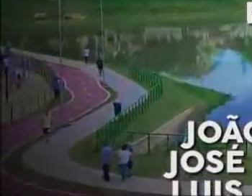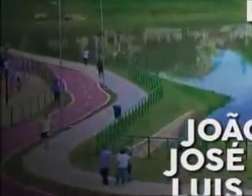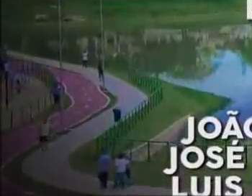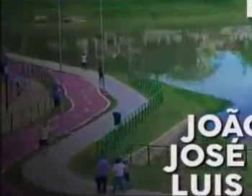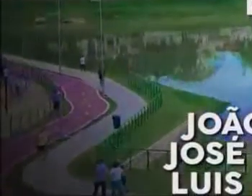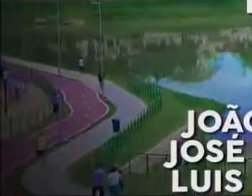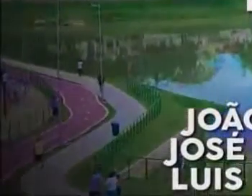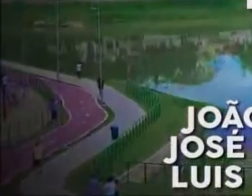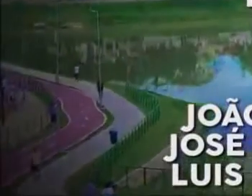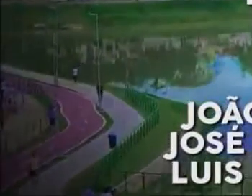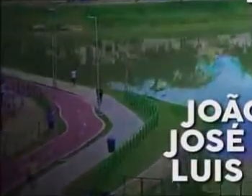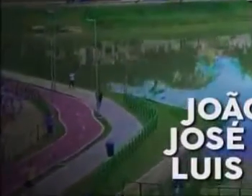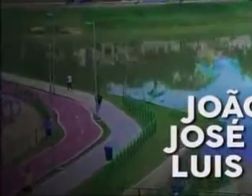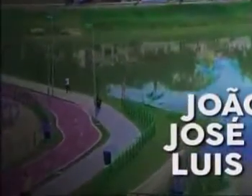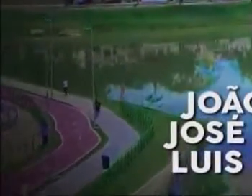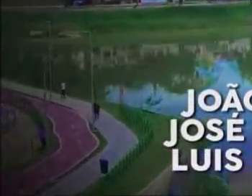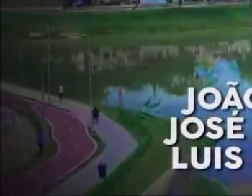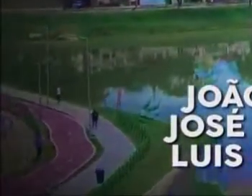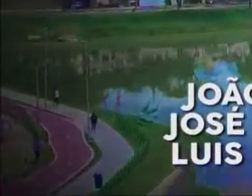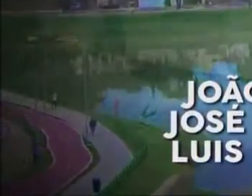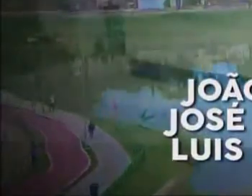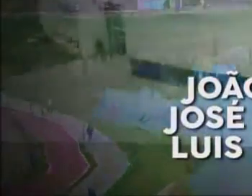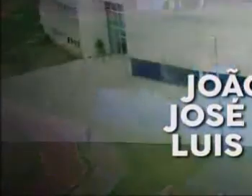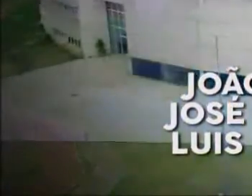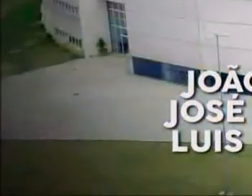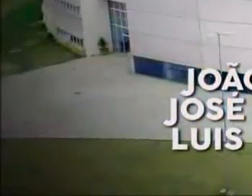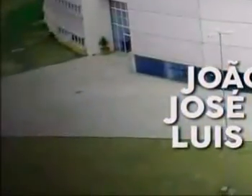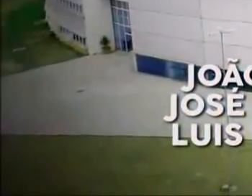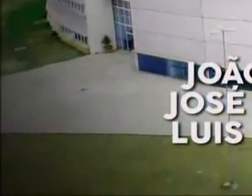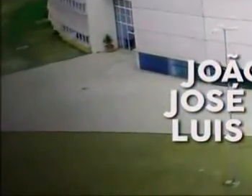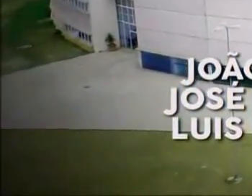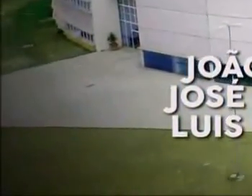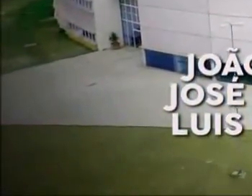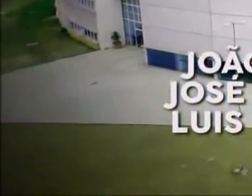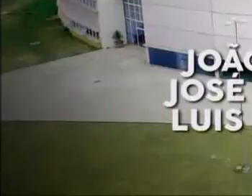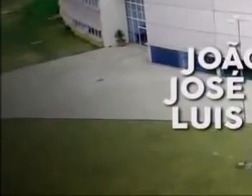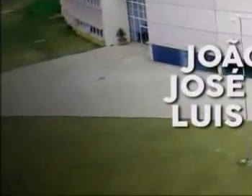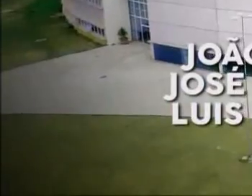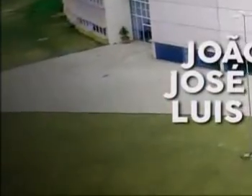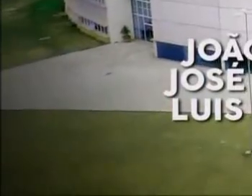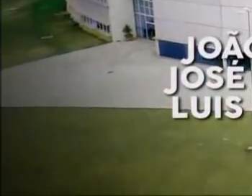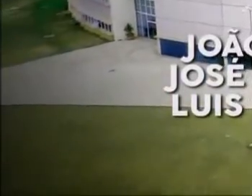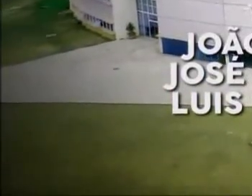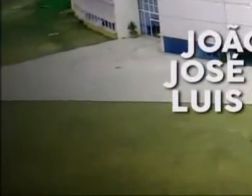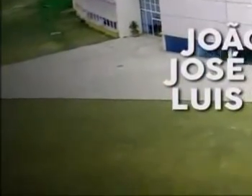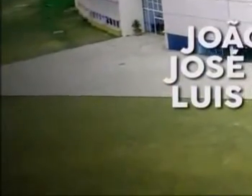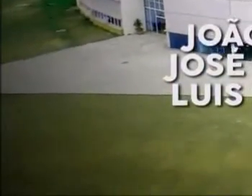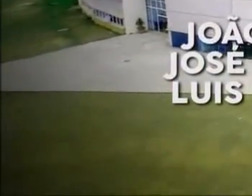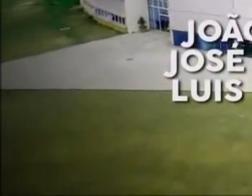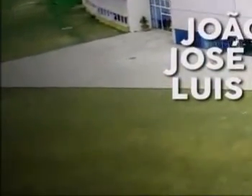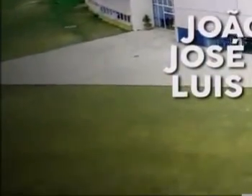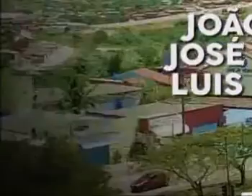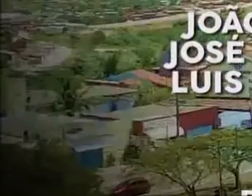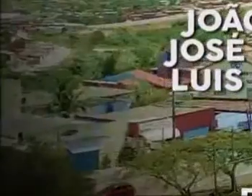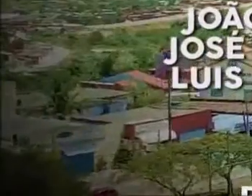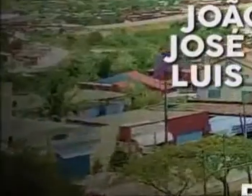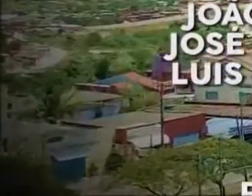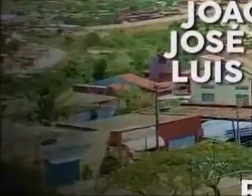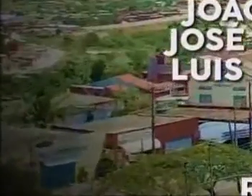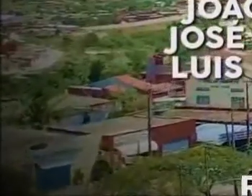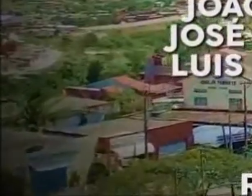bela esporte padre do colosso e teu futuro espelha só de sol terra